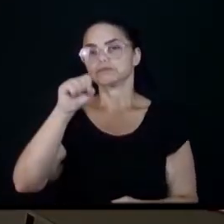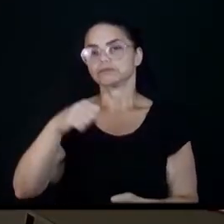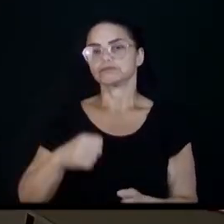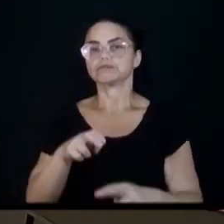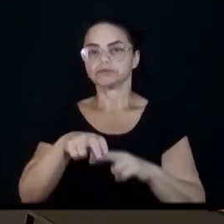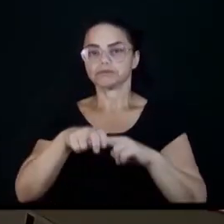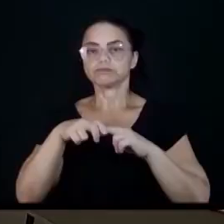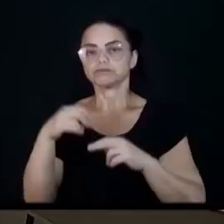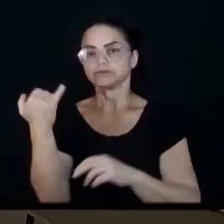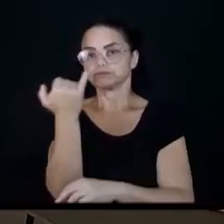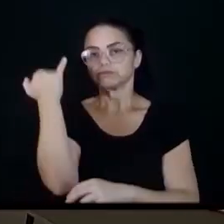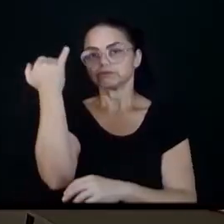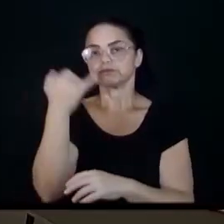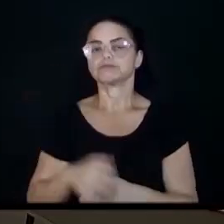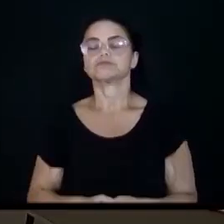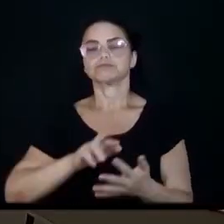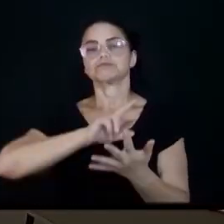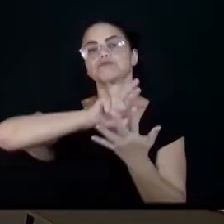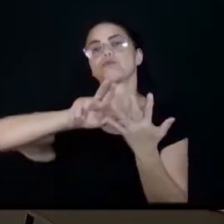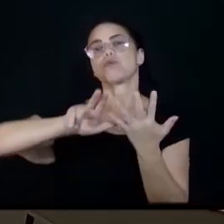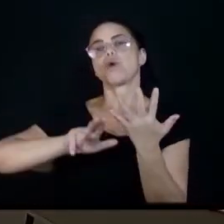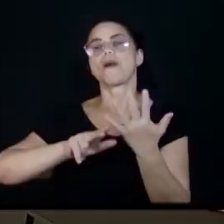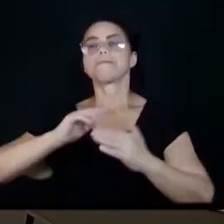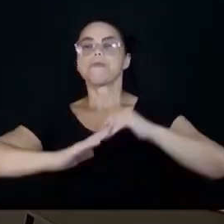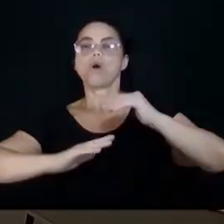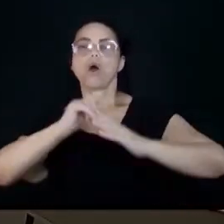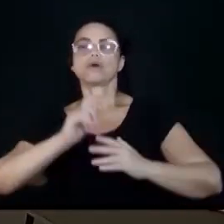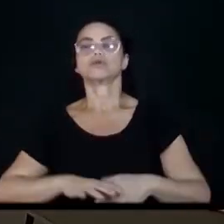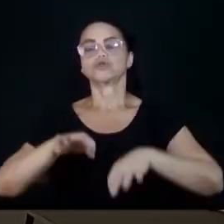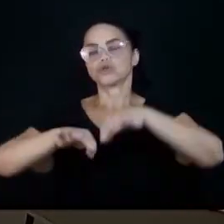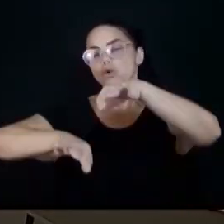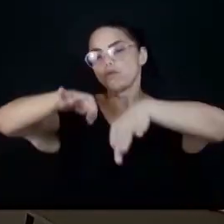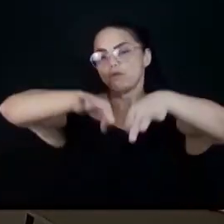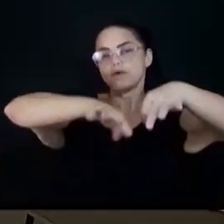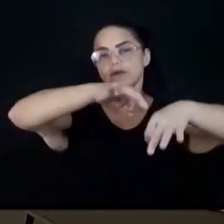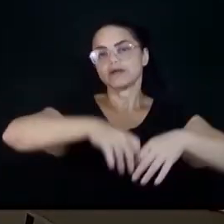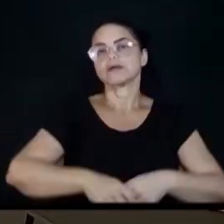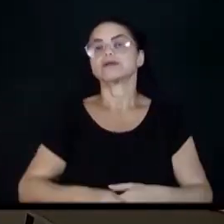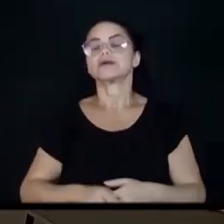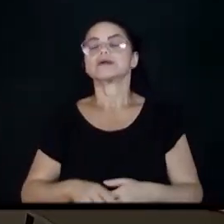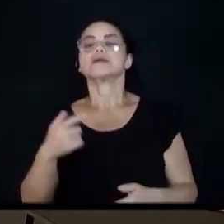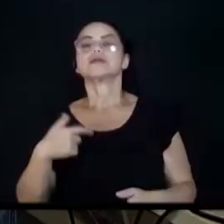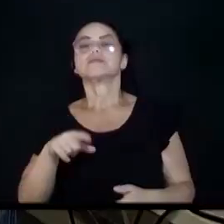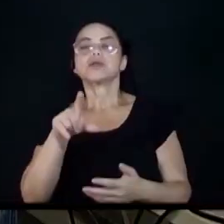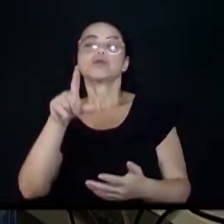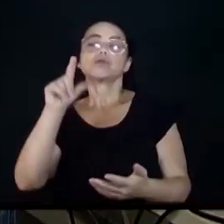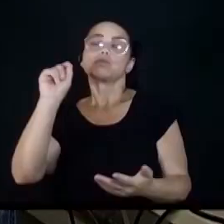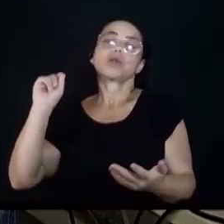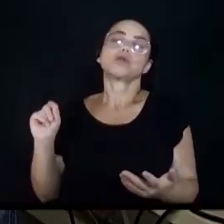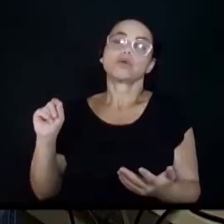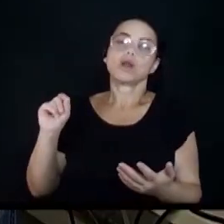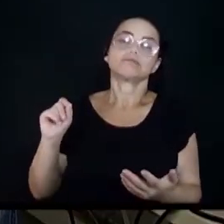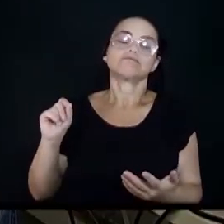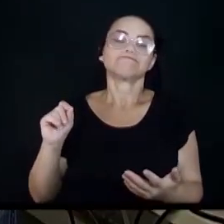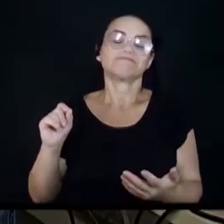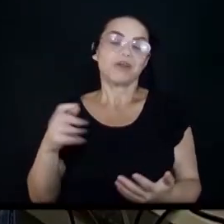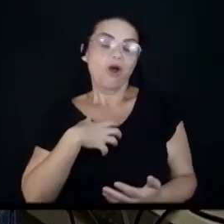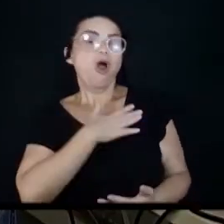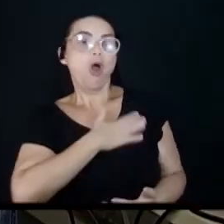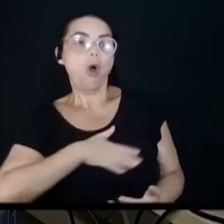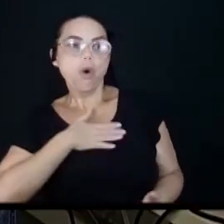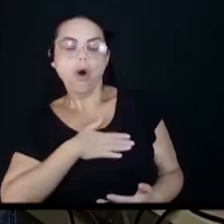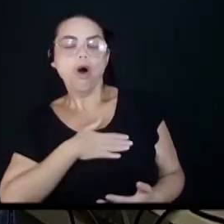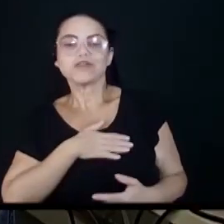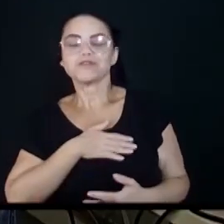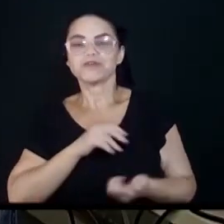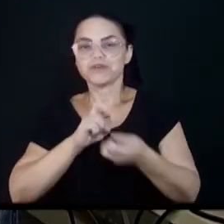oferecer um leque grande, uma grande variedade de atividades para ele, porque cada um vai se identificar com uma coisa diferente, né?